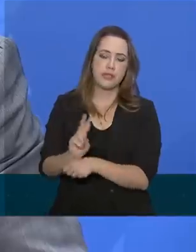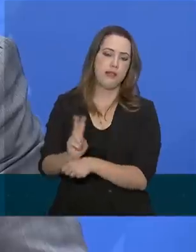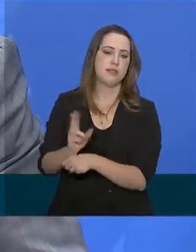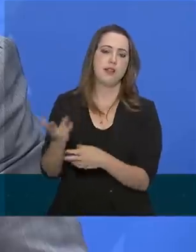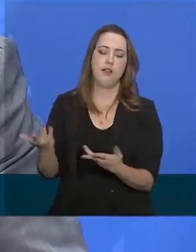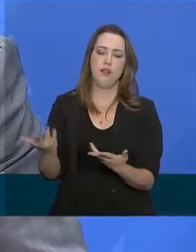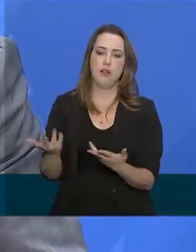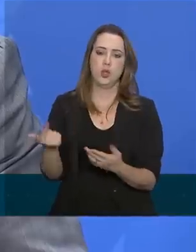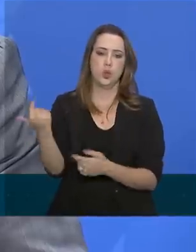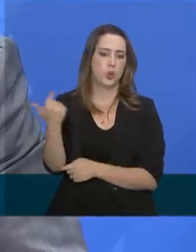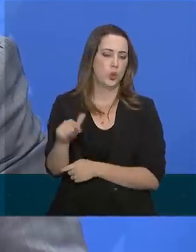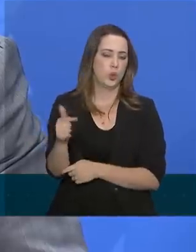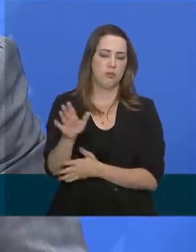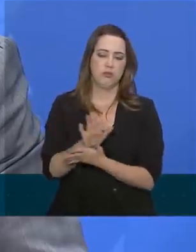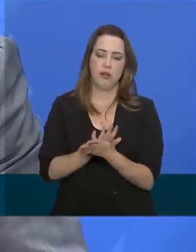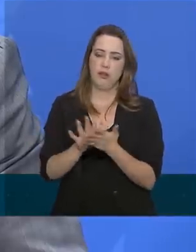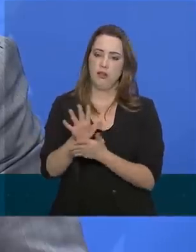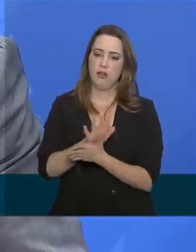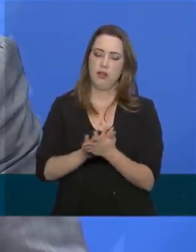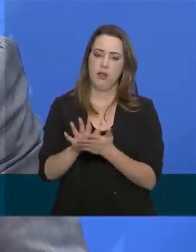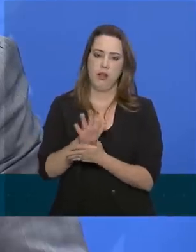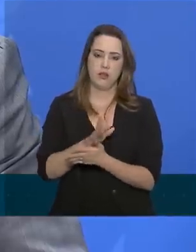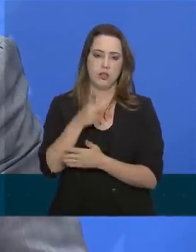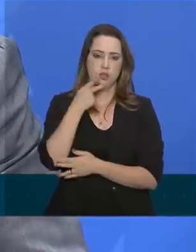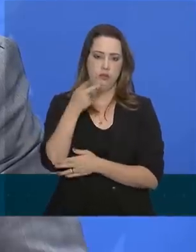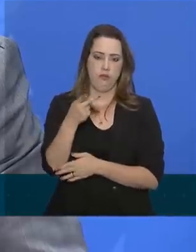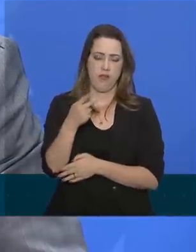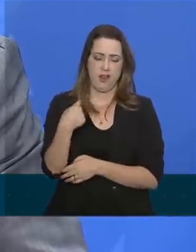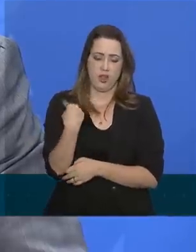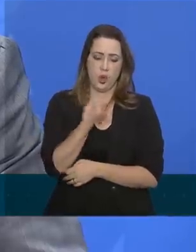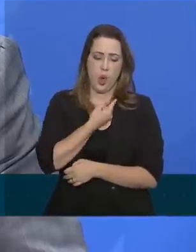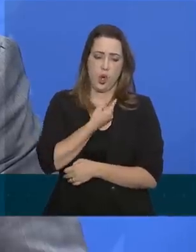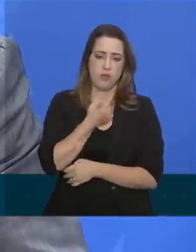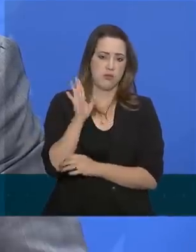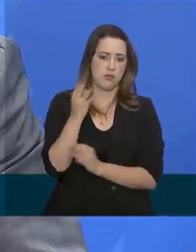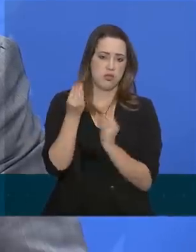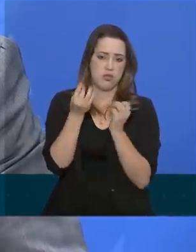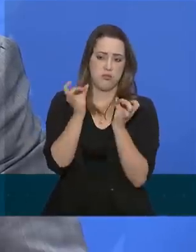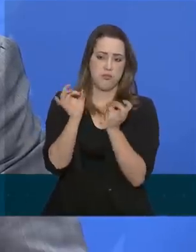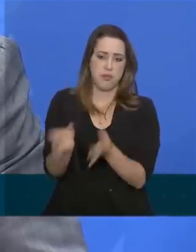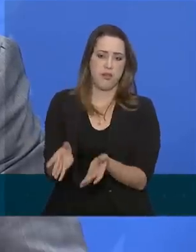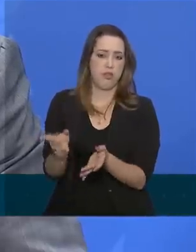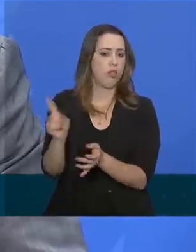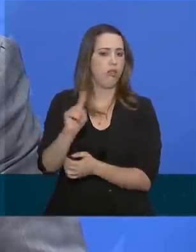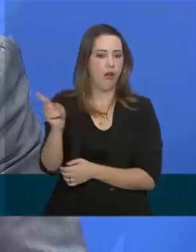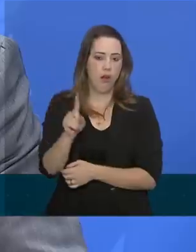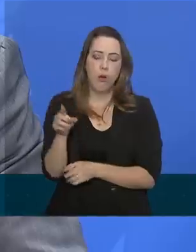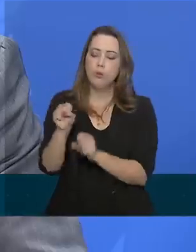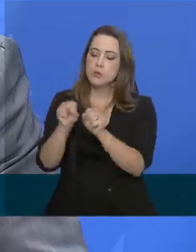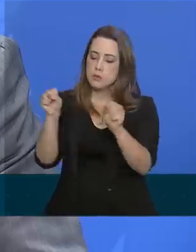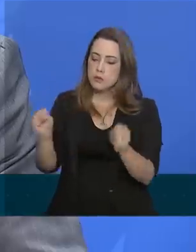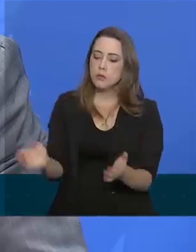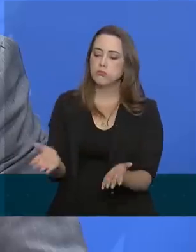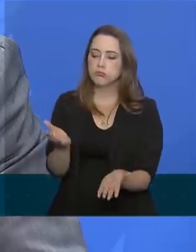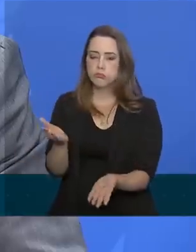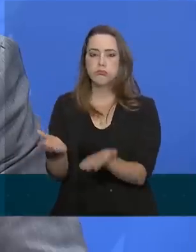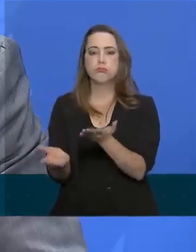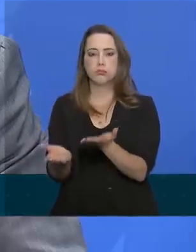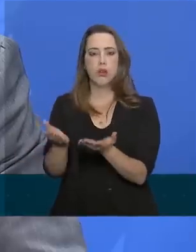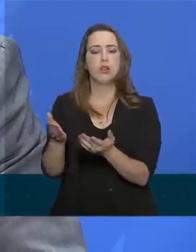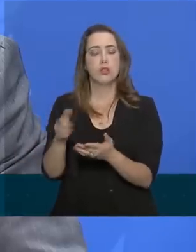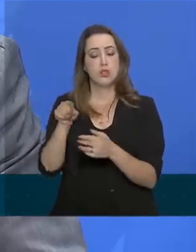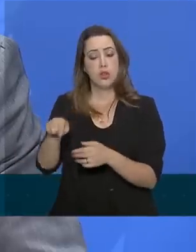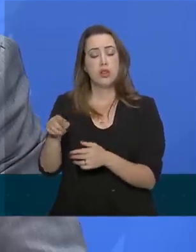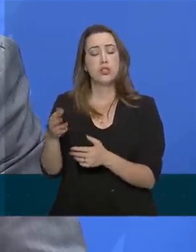menor é a afirmação da nossa parte de desconsiderar essa informação a nossa ideia como já disse é melhorar